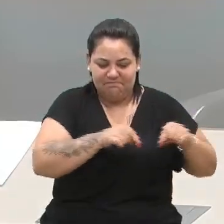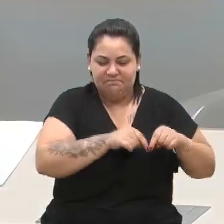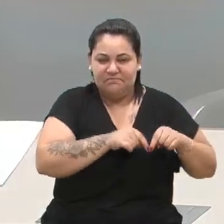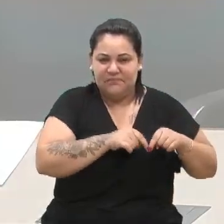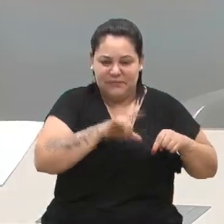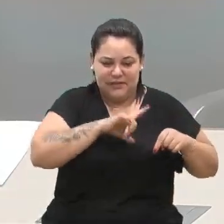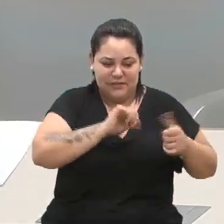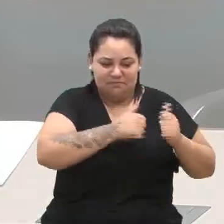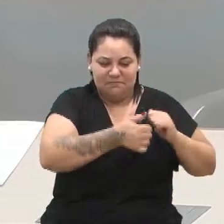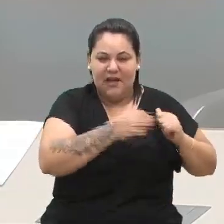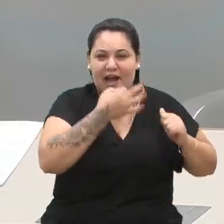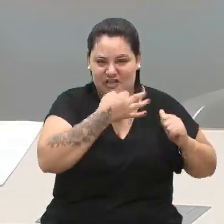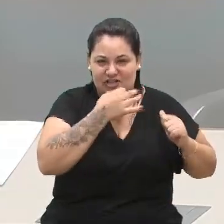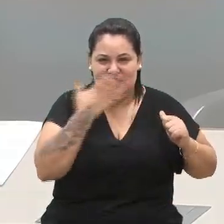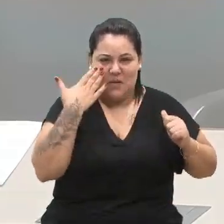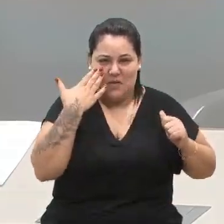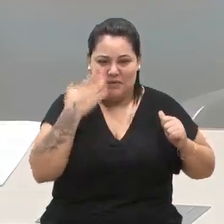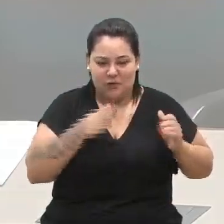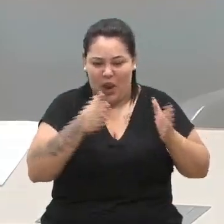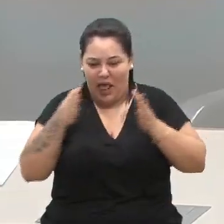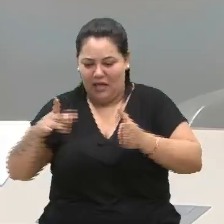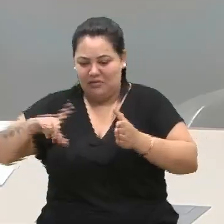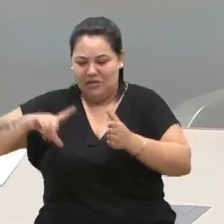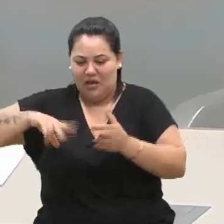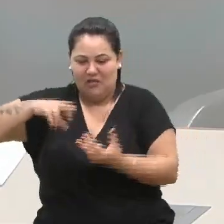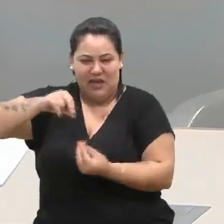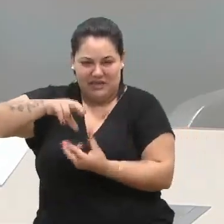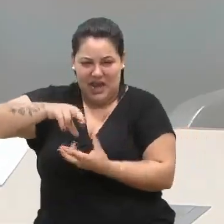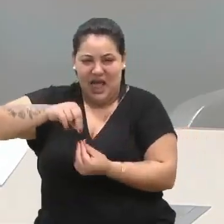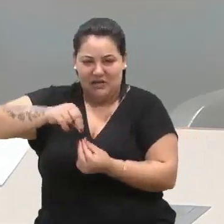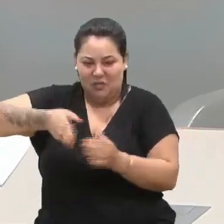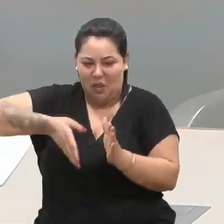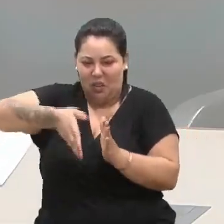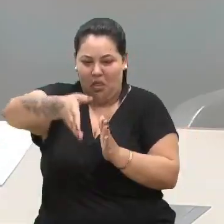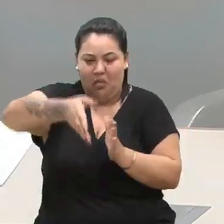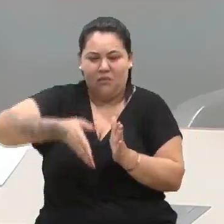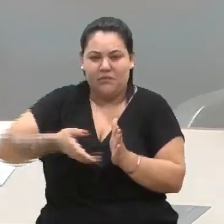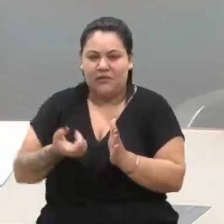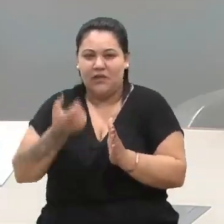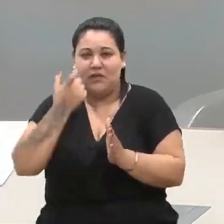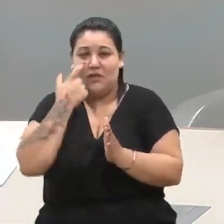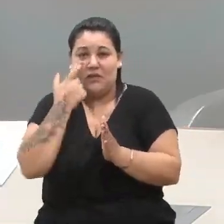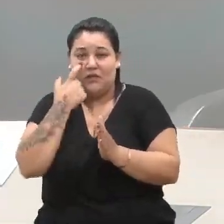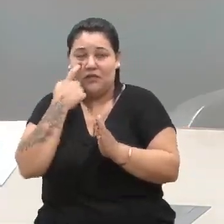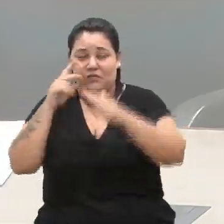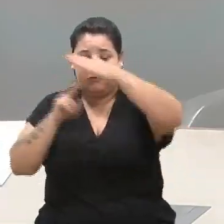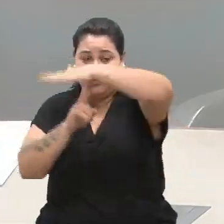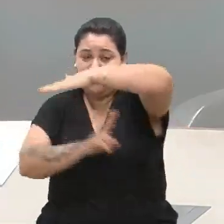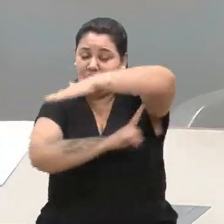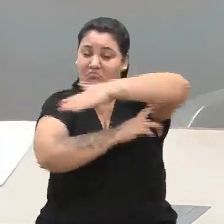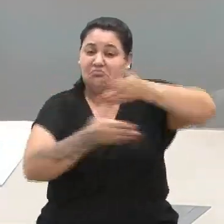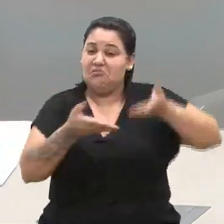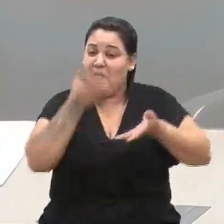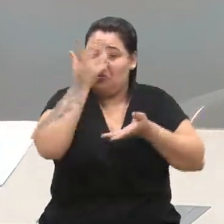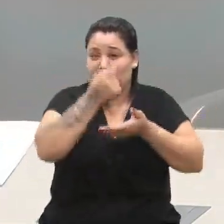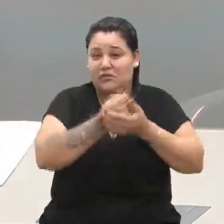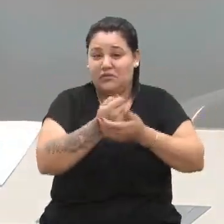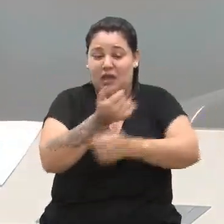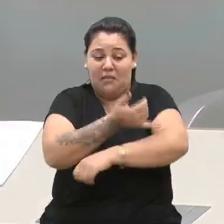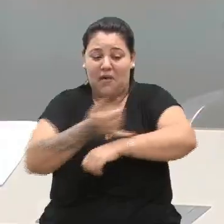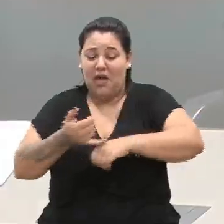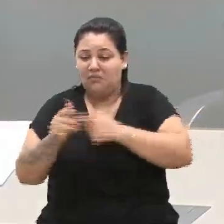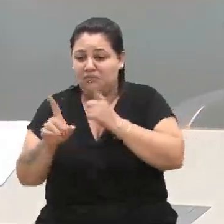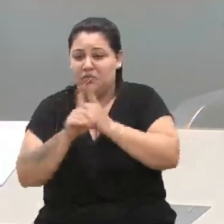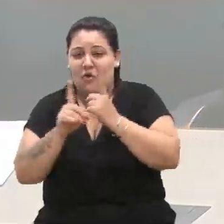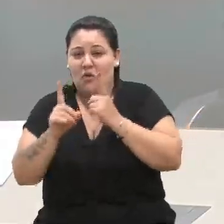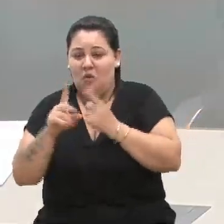situação. Tinha lá do viaduto, agora hoje de manhã eu vi que está bonitinho lá, não sei até então. Aí passa ali aquilo. Aí uma pessoa